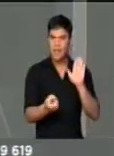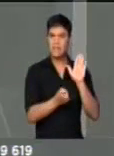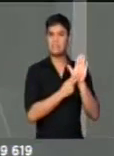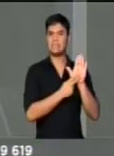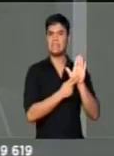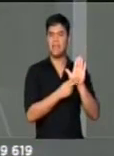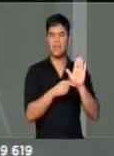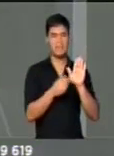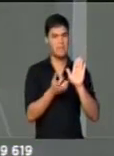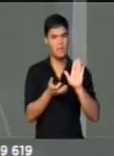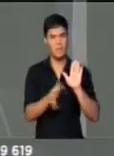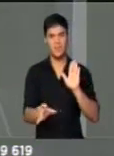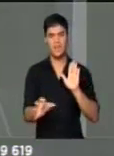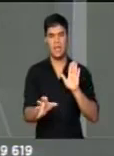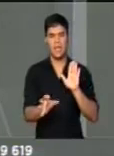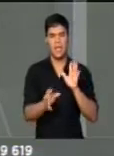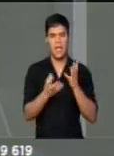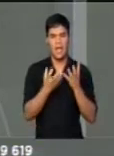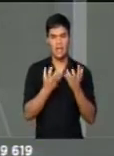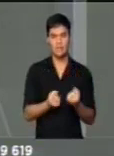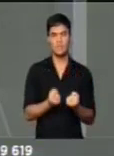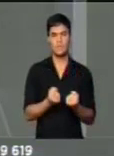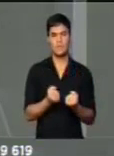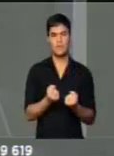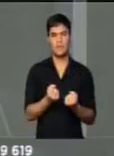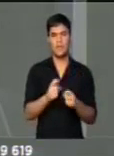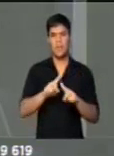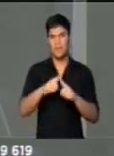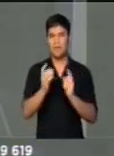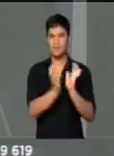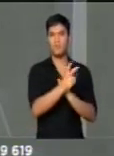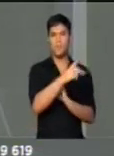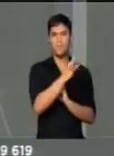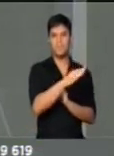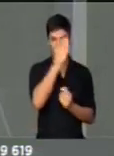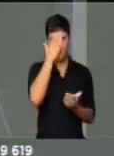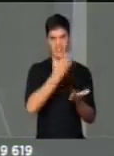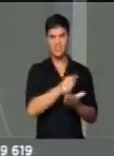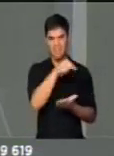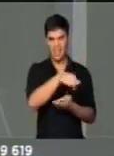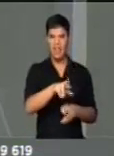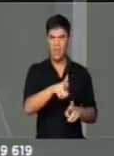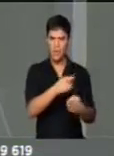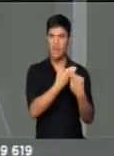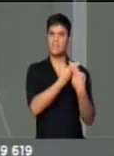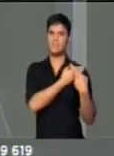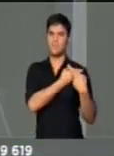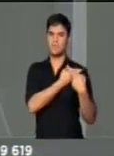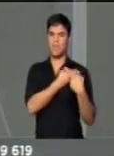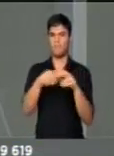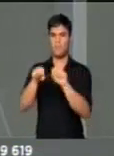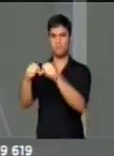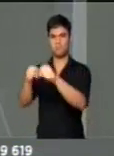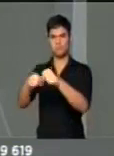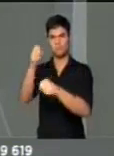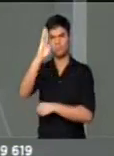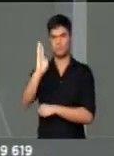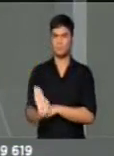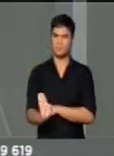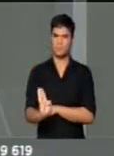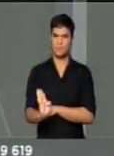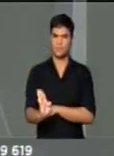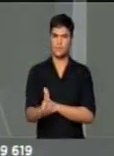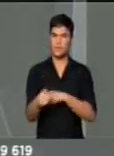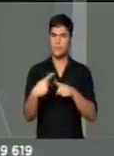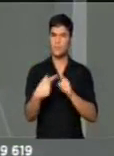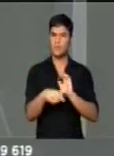para si os efeitos danosos, mas o PT é o grande responsável pela destruição do Brasil,